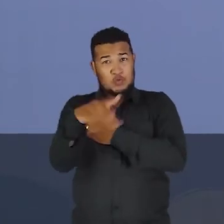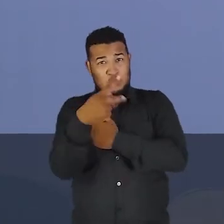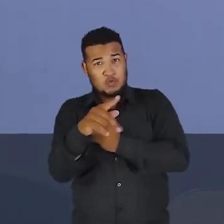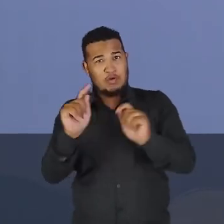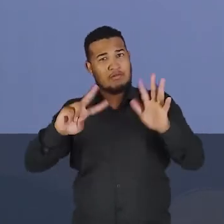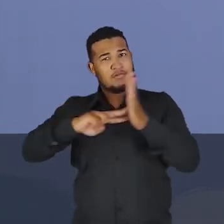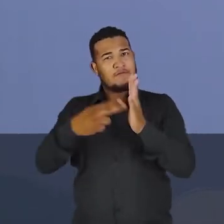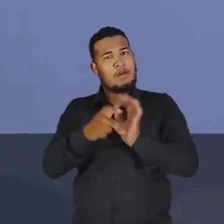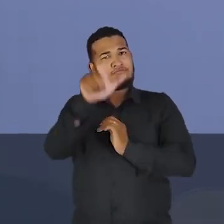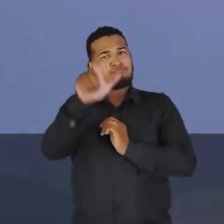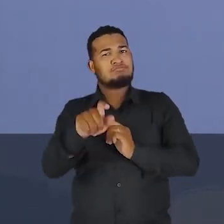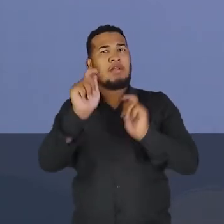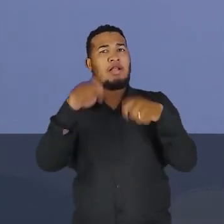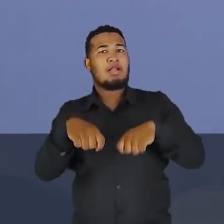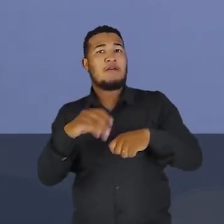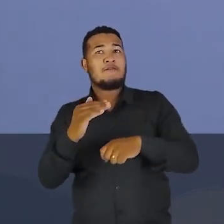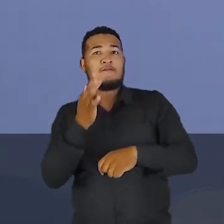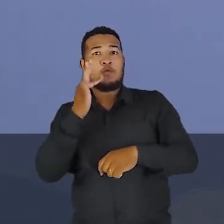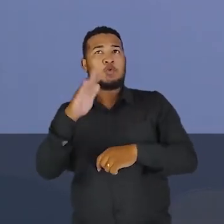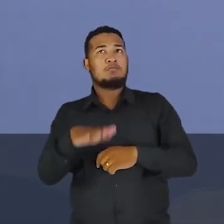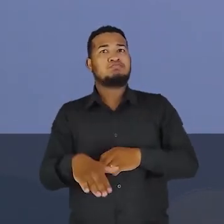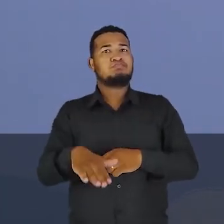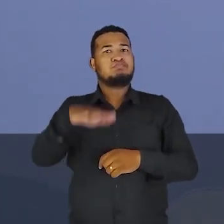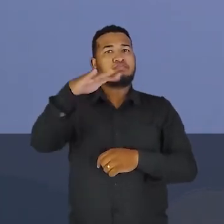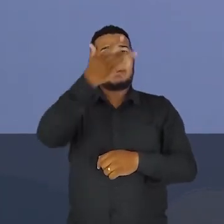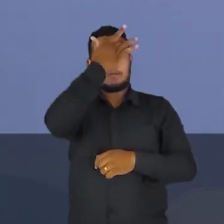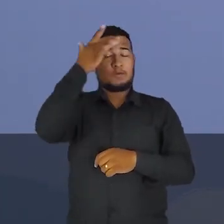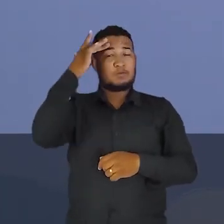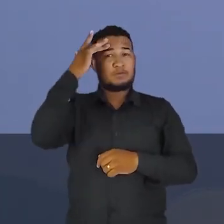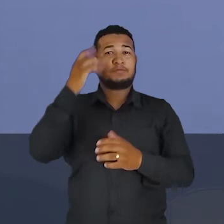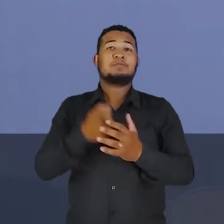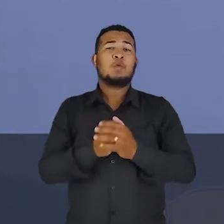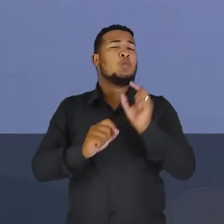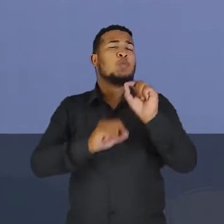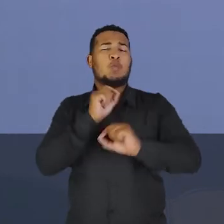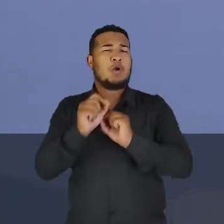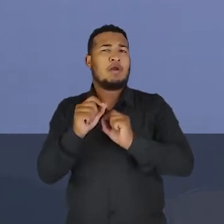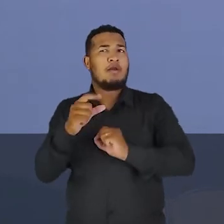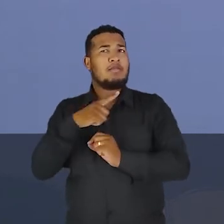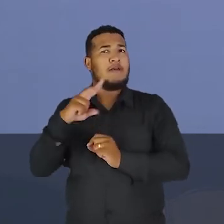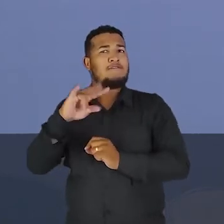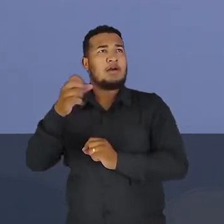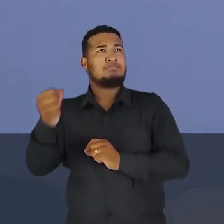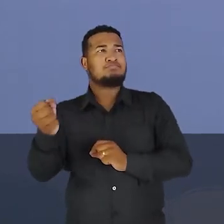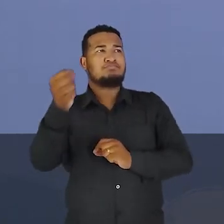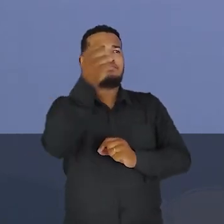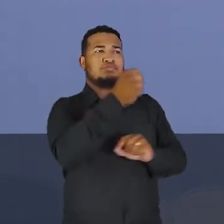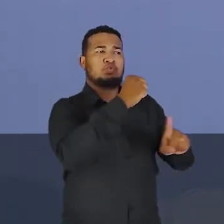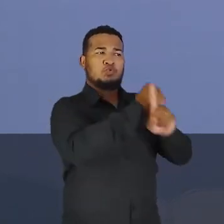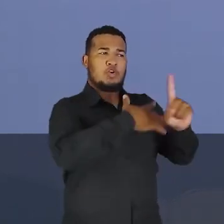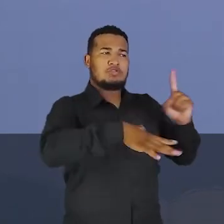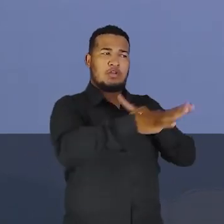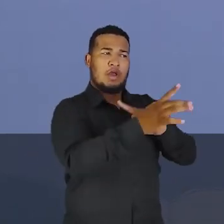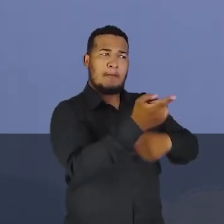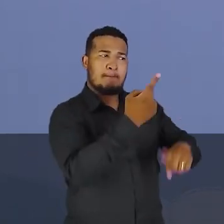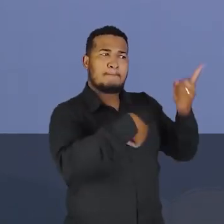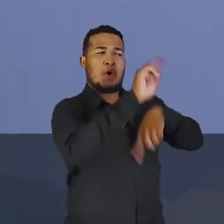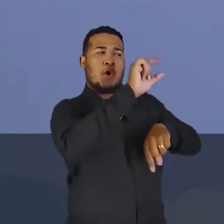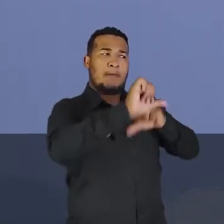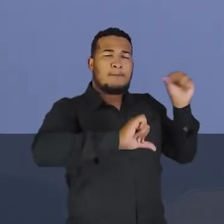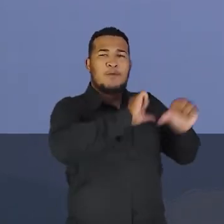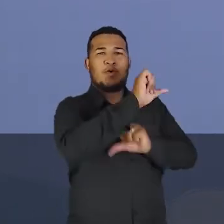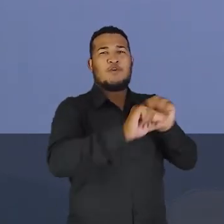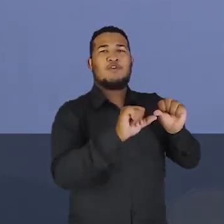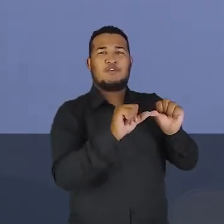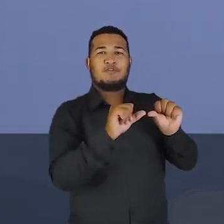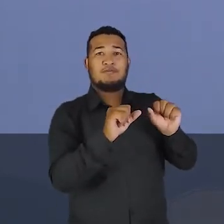cidadão, ou pode fazer de você um cidadão, que vai para a sociedade mudá-la, transformá-la.